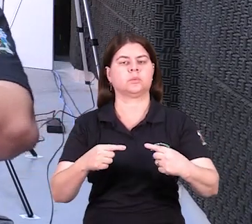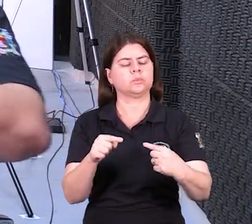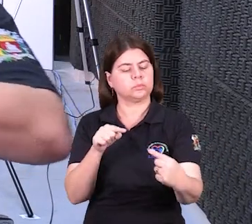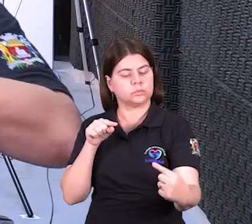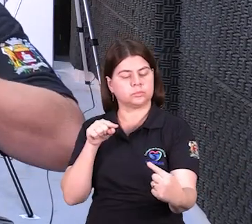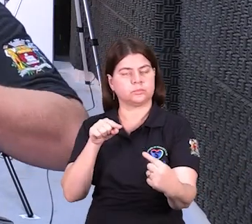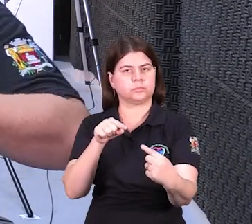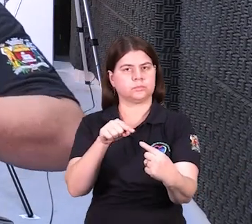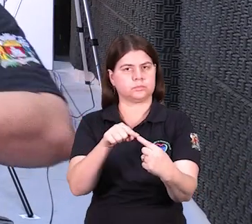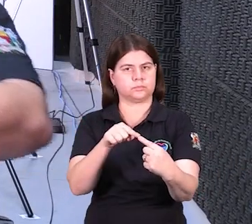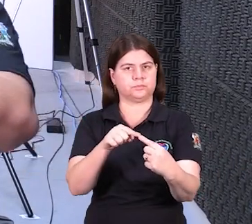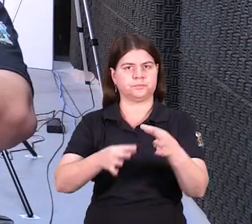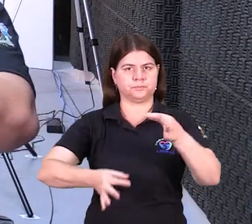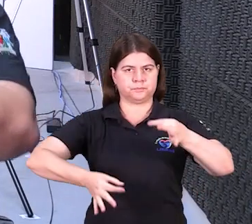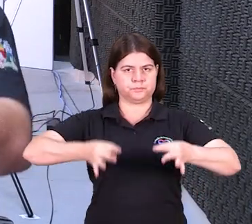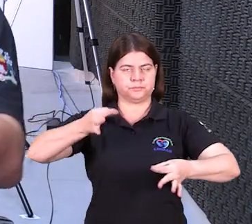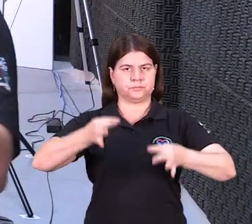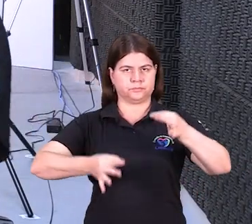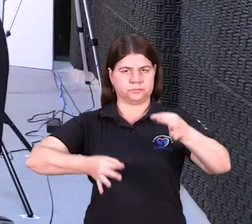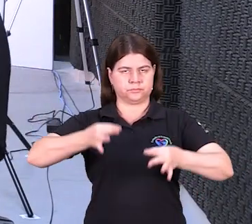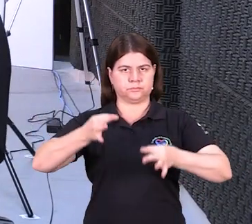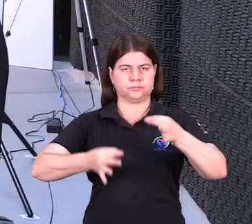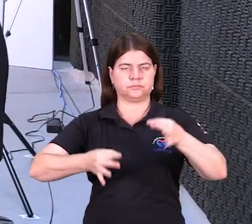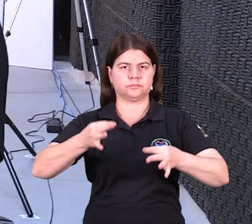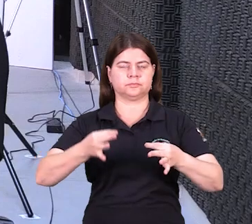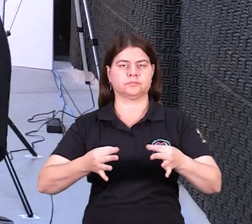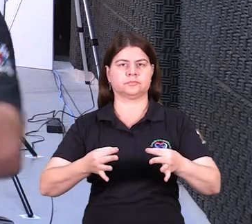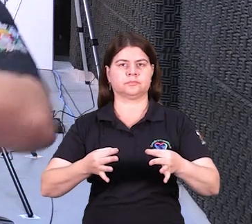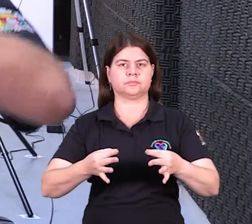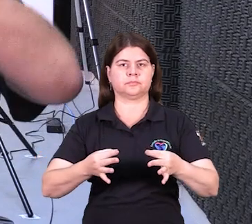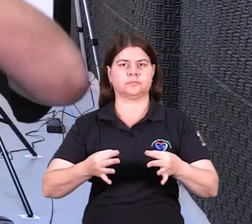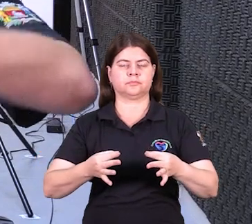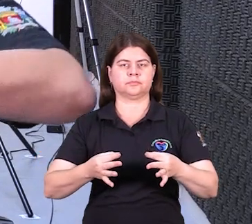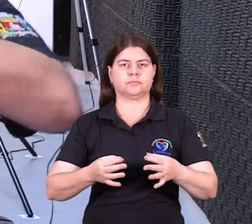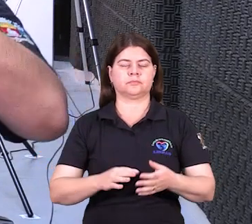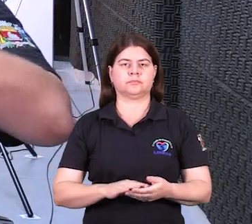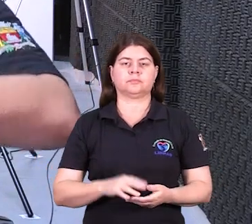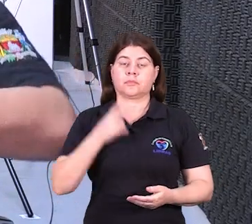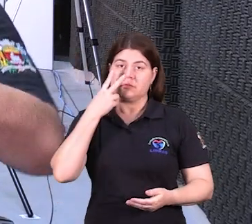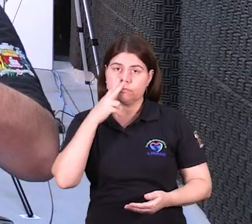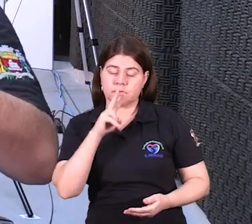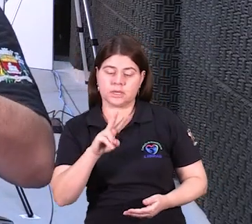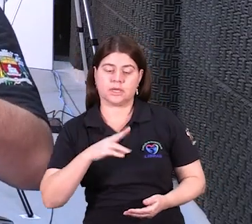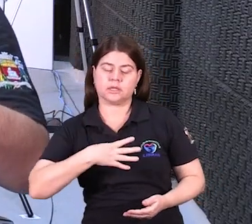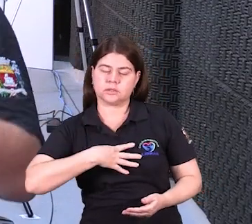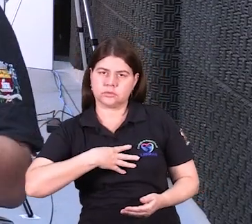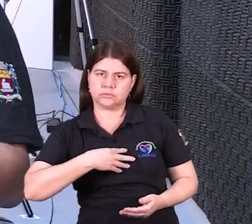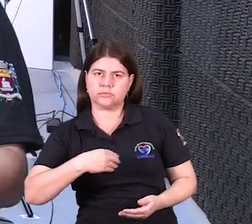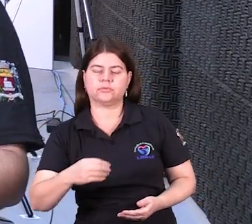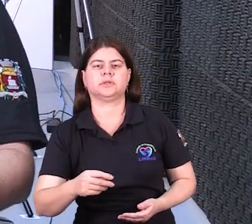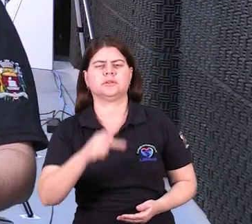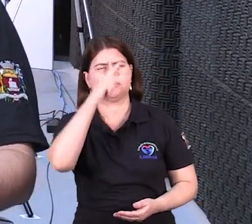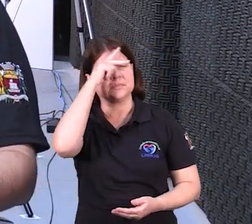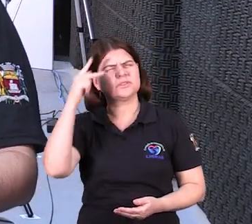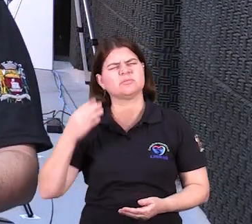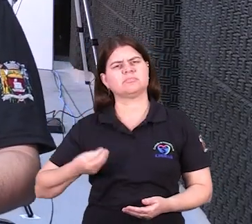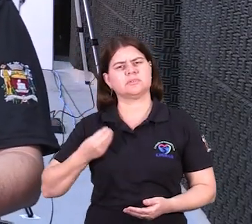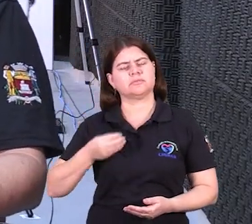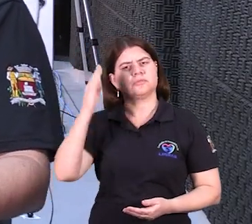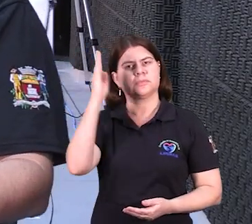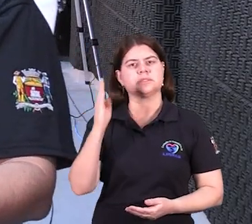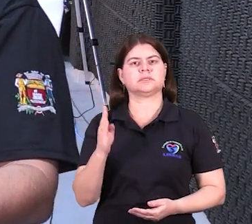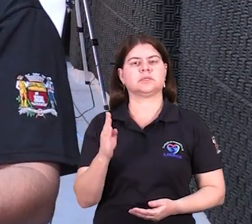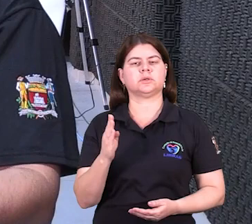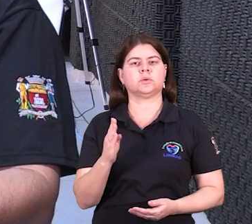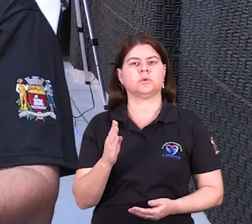Guerra, mas se guerra com um objetivo de justiça, verás que um filho teu